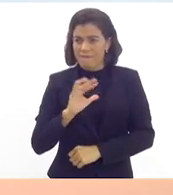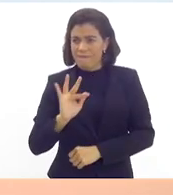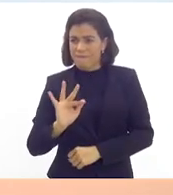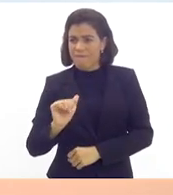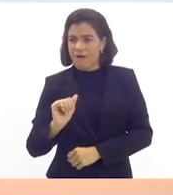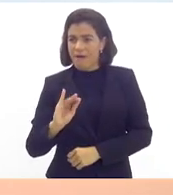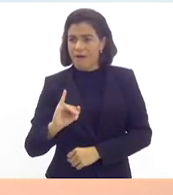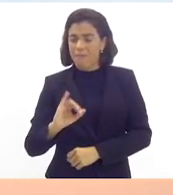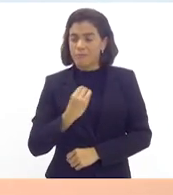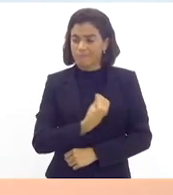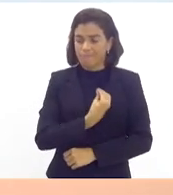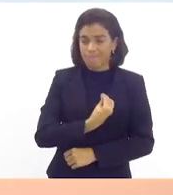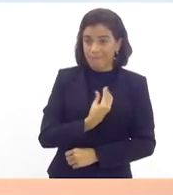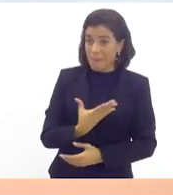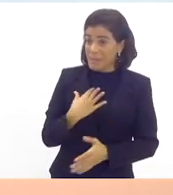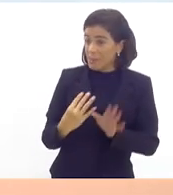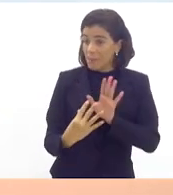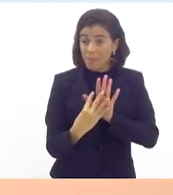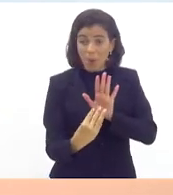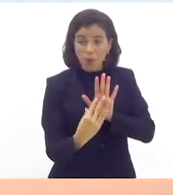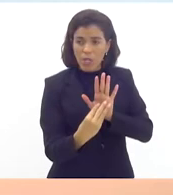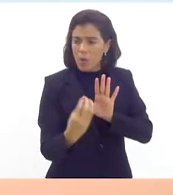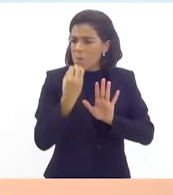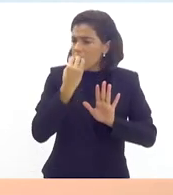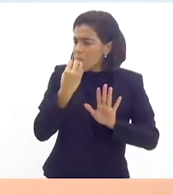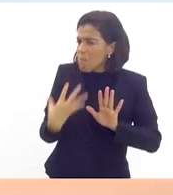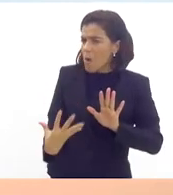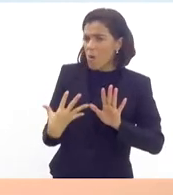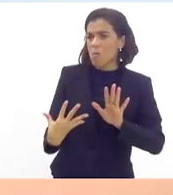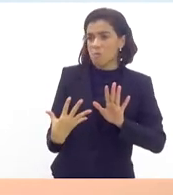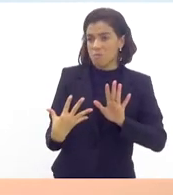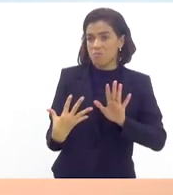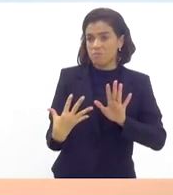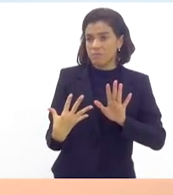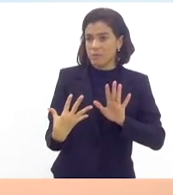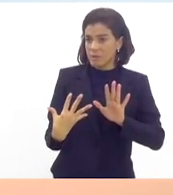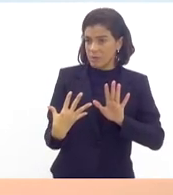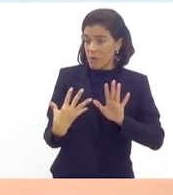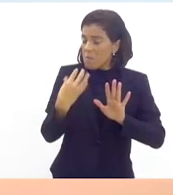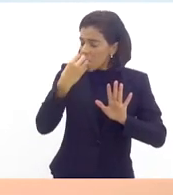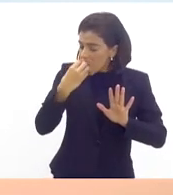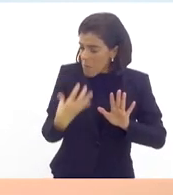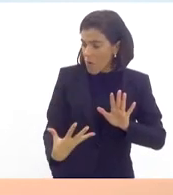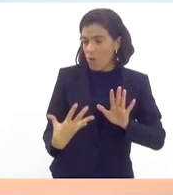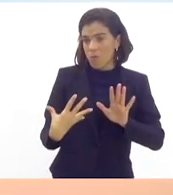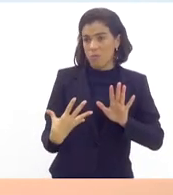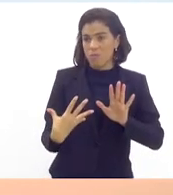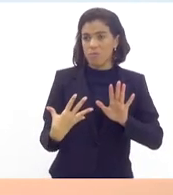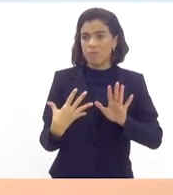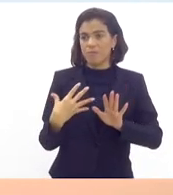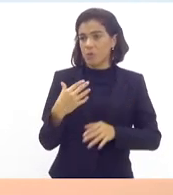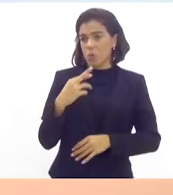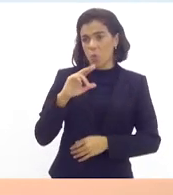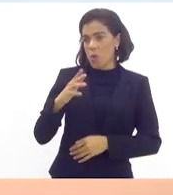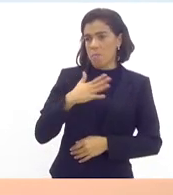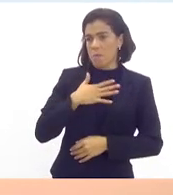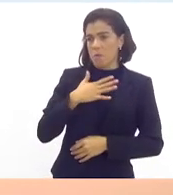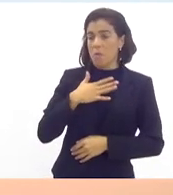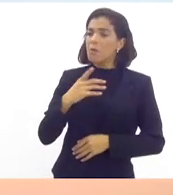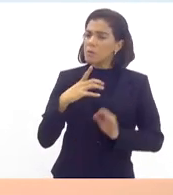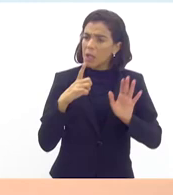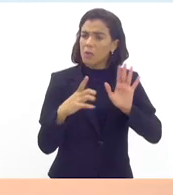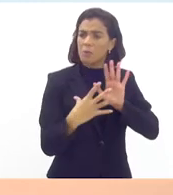assim, nós temos um modelo muito bom de estimação da alíquota. Queria deixar isso claro. Muito bom, não é meio bom. A gente tem um